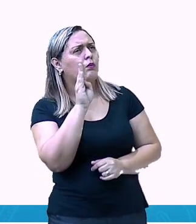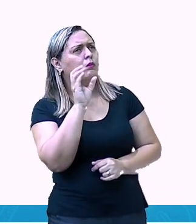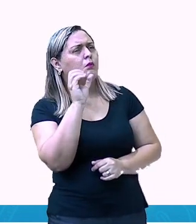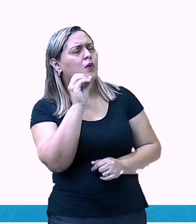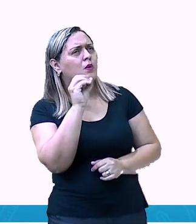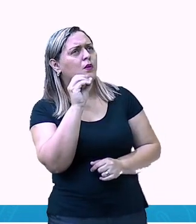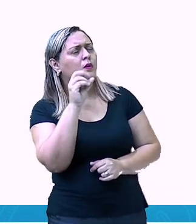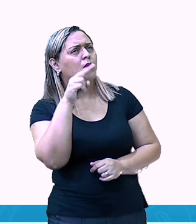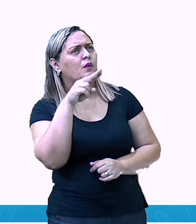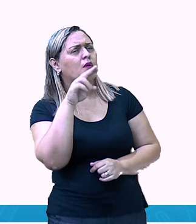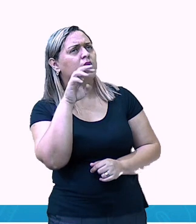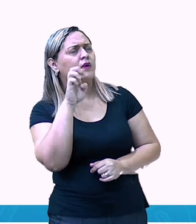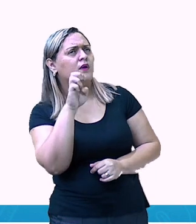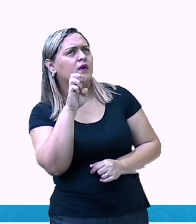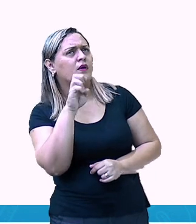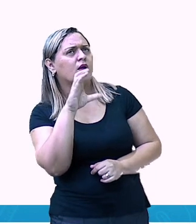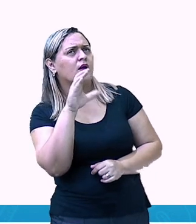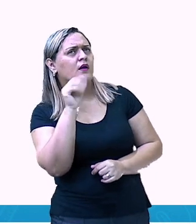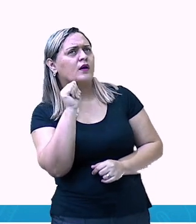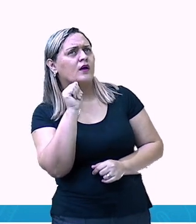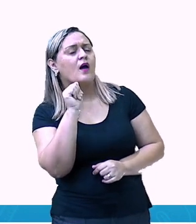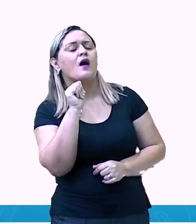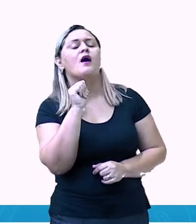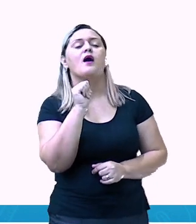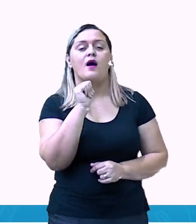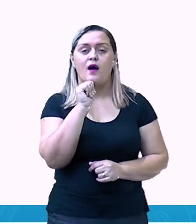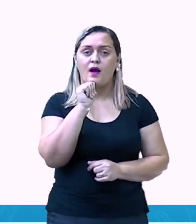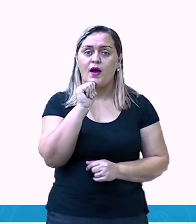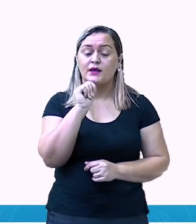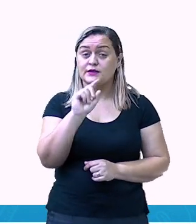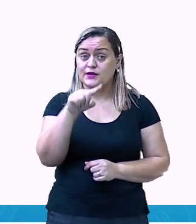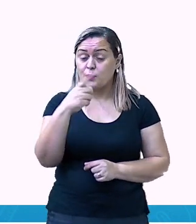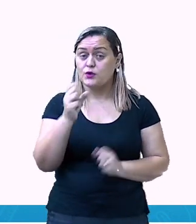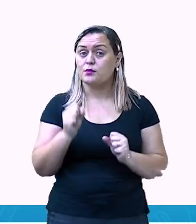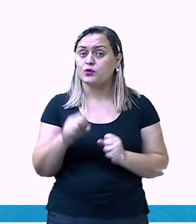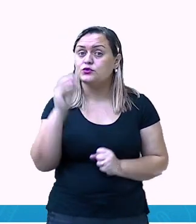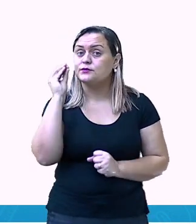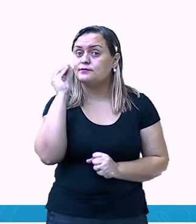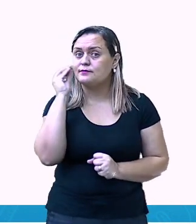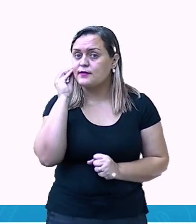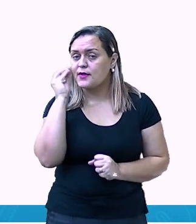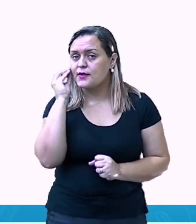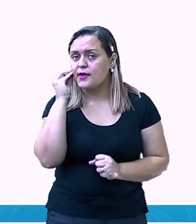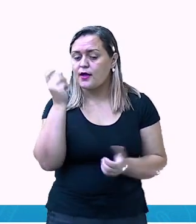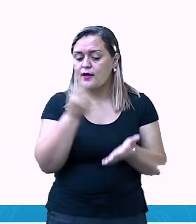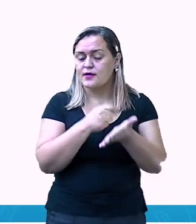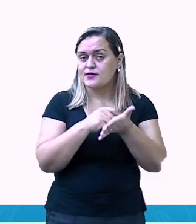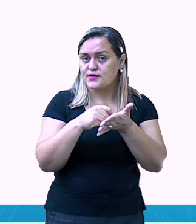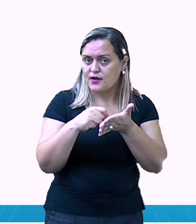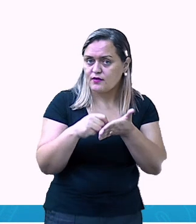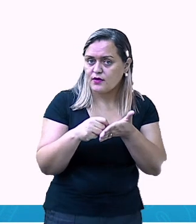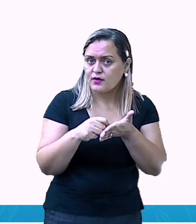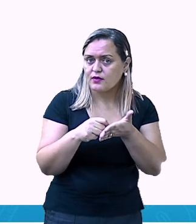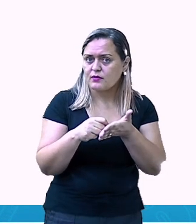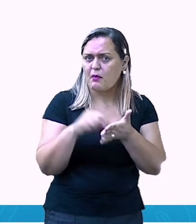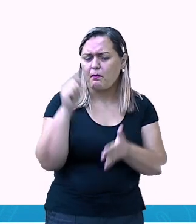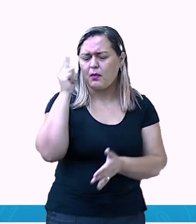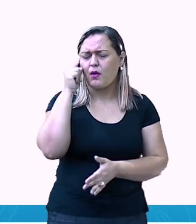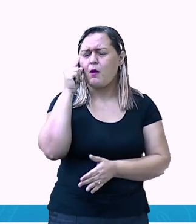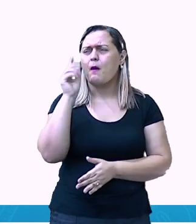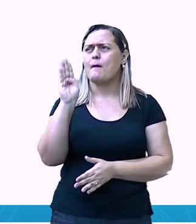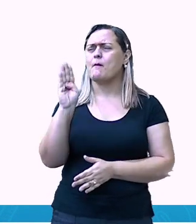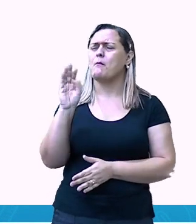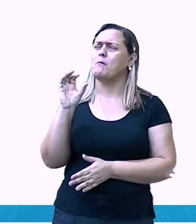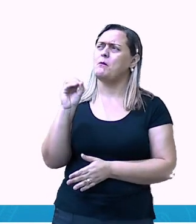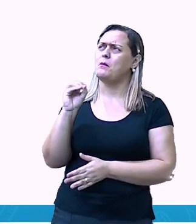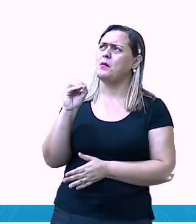exemplo, bó, bó. Como que eu iria escrever o bó? Eu iria juntar o b com